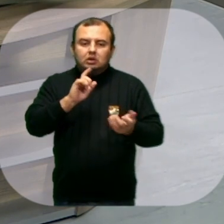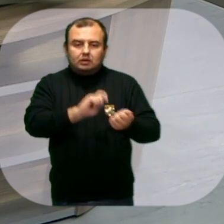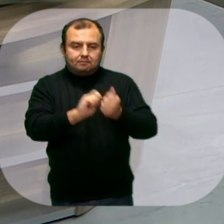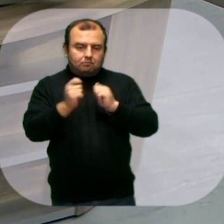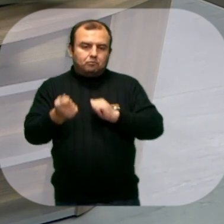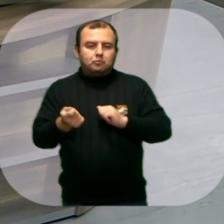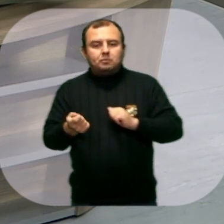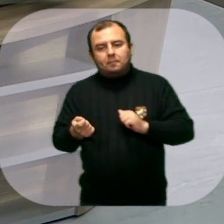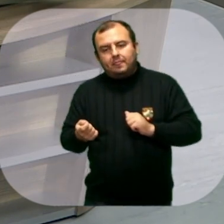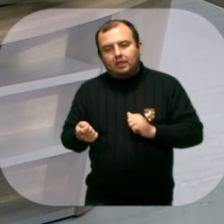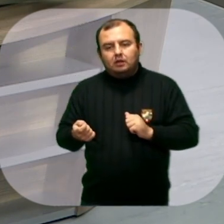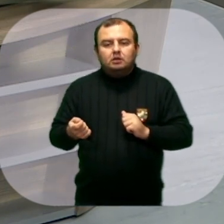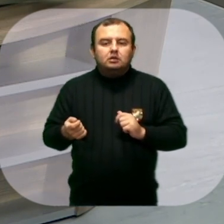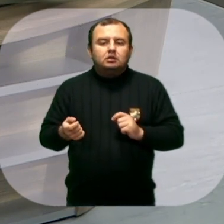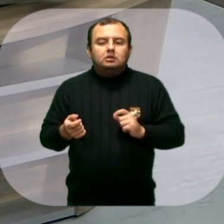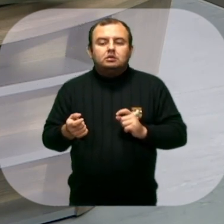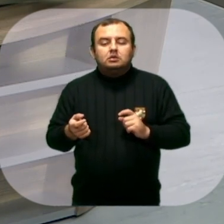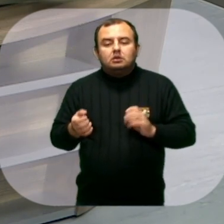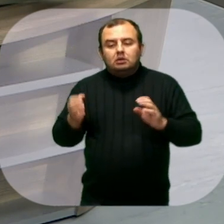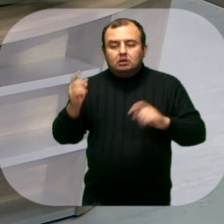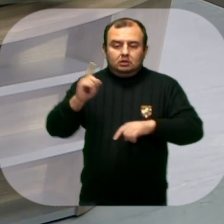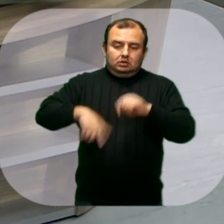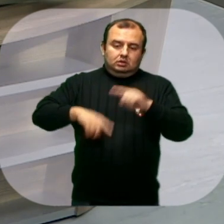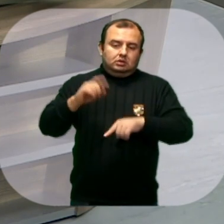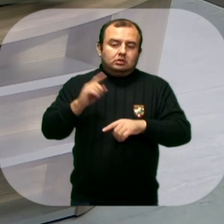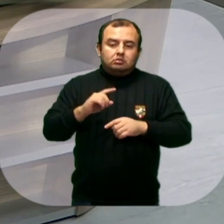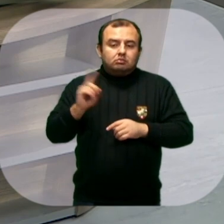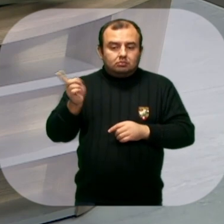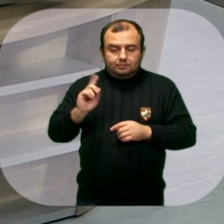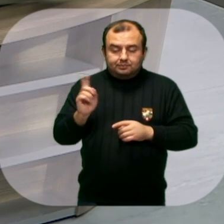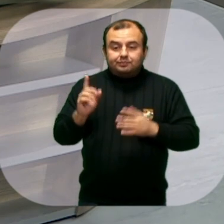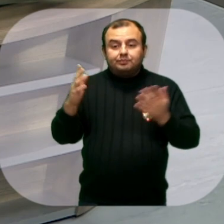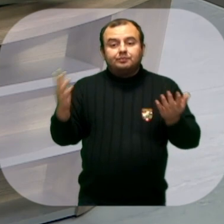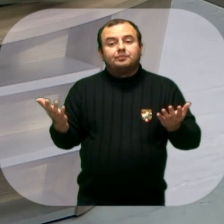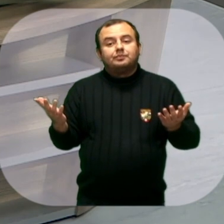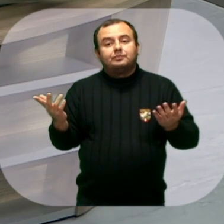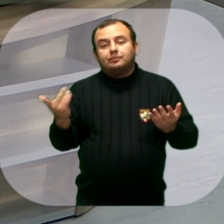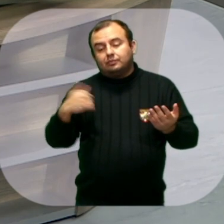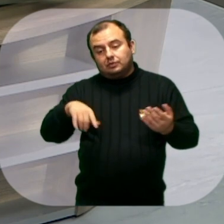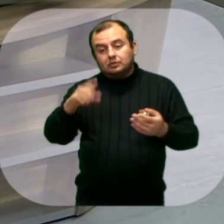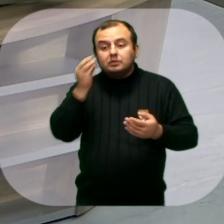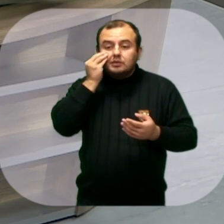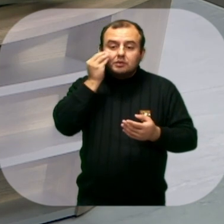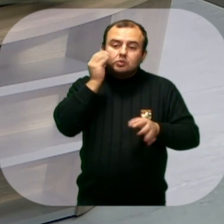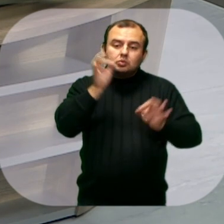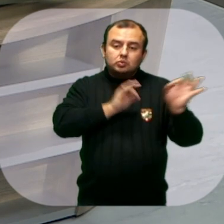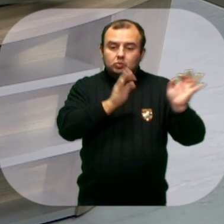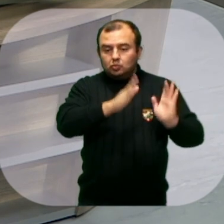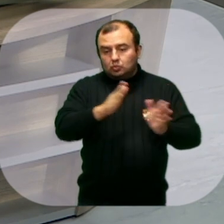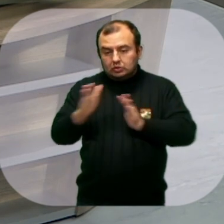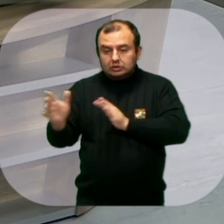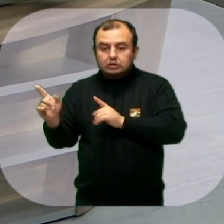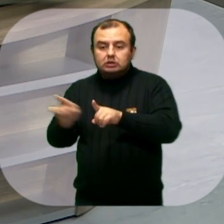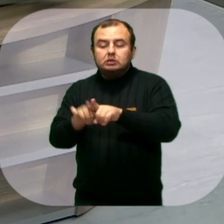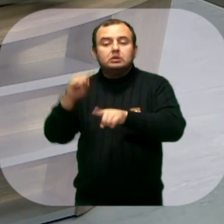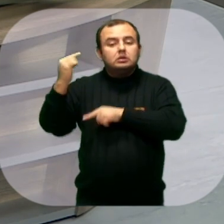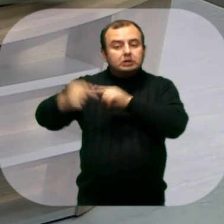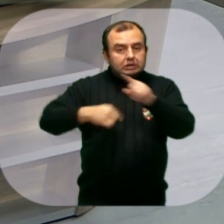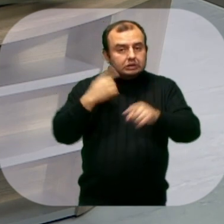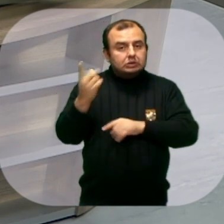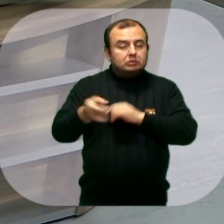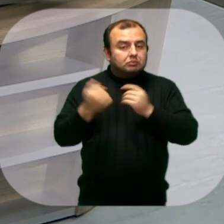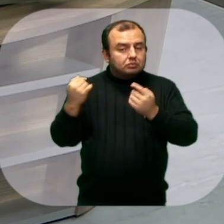para receber o material. E aí eu disse assim, não, vamos tentar organizar isso e vamos atrás de alguém